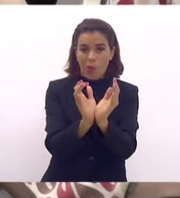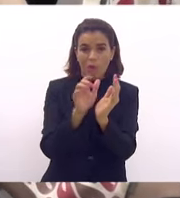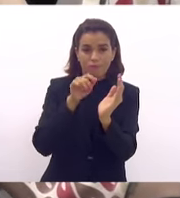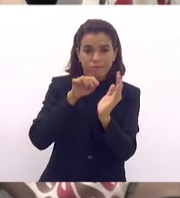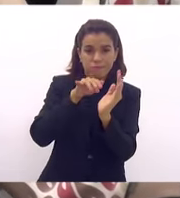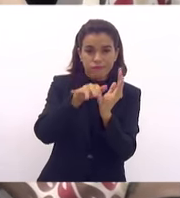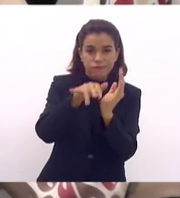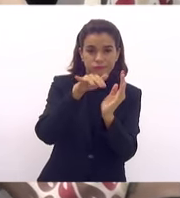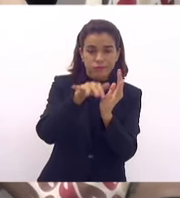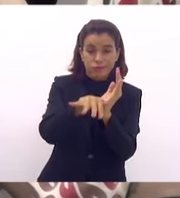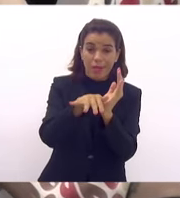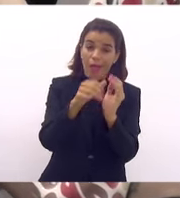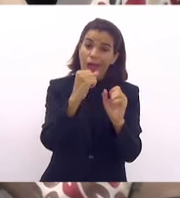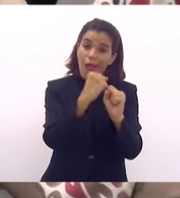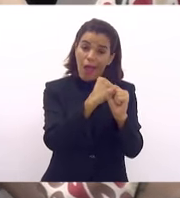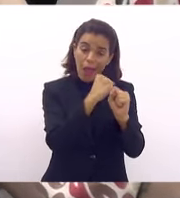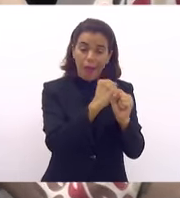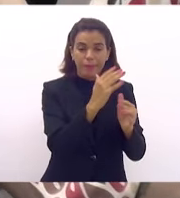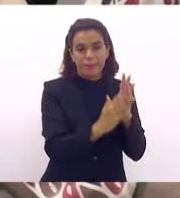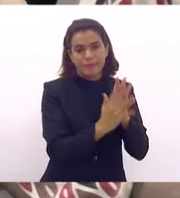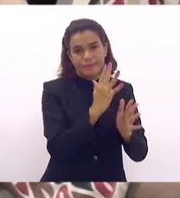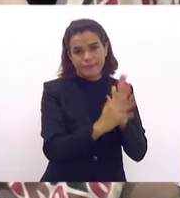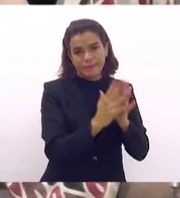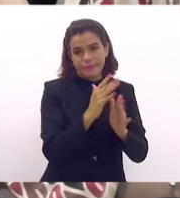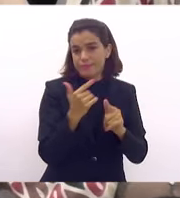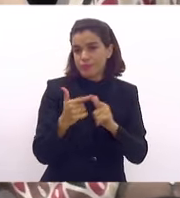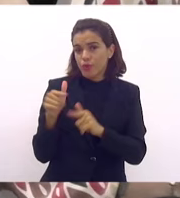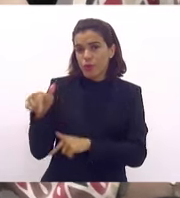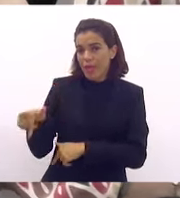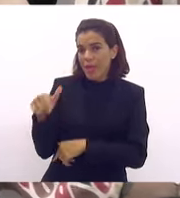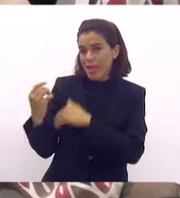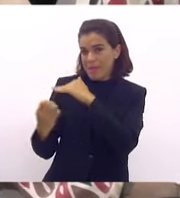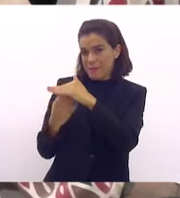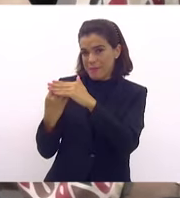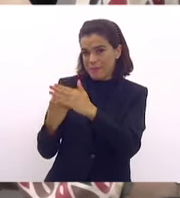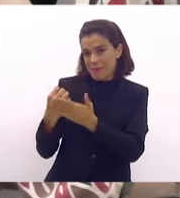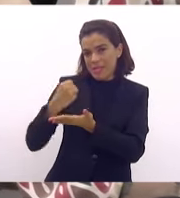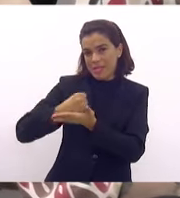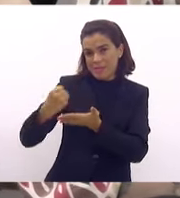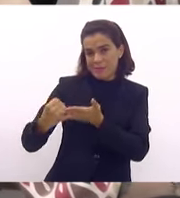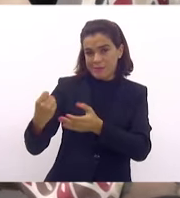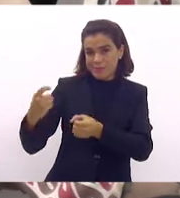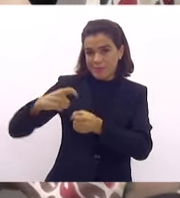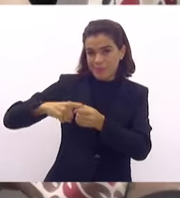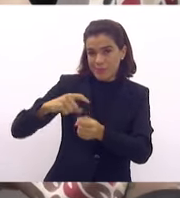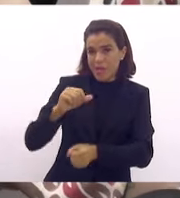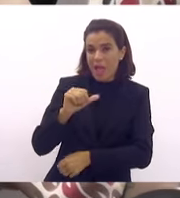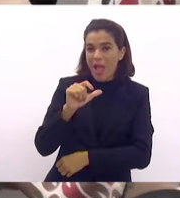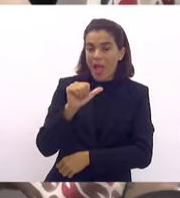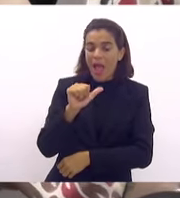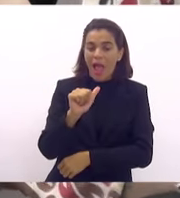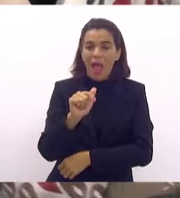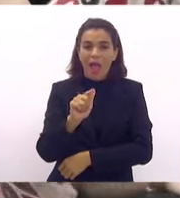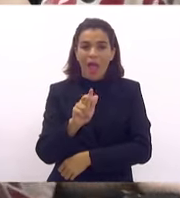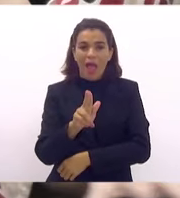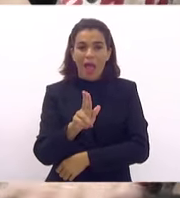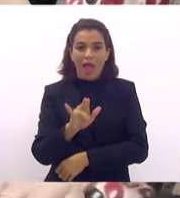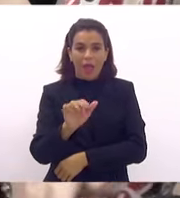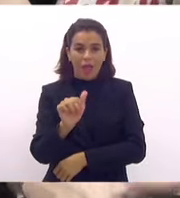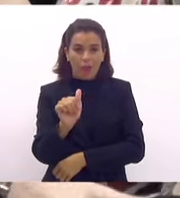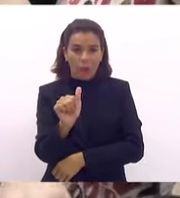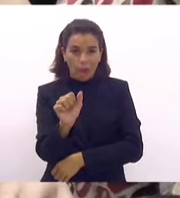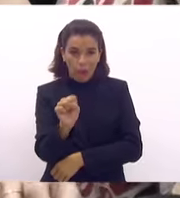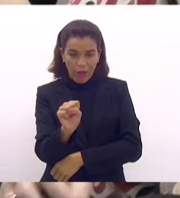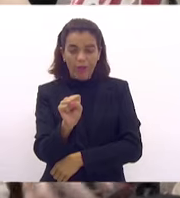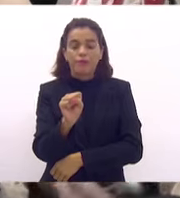prejudicada por conta da Águas do Rio, por não estar fazendo, não estar acompanhando a obra, que naquela localidade ali são várias ruas de